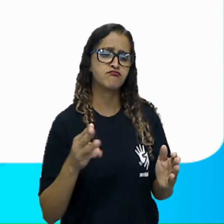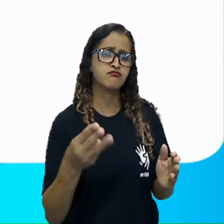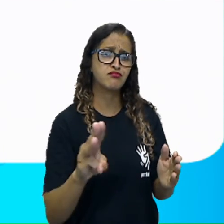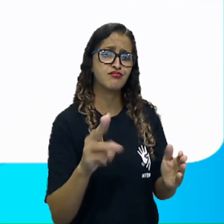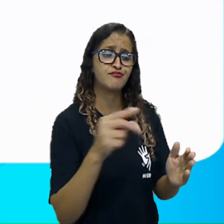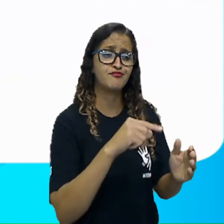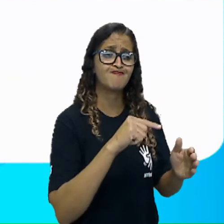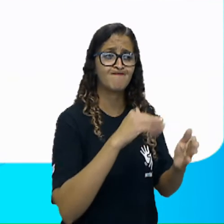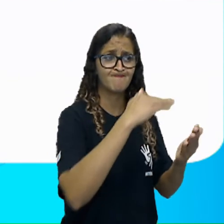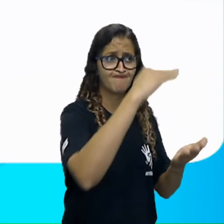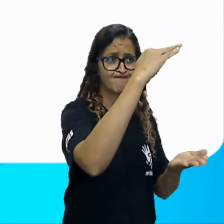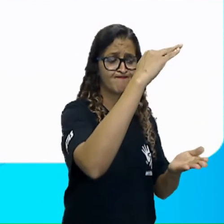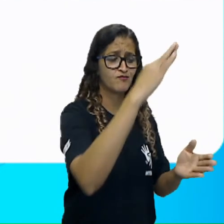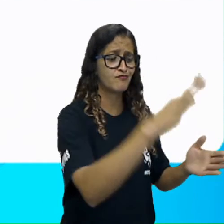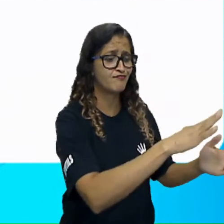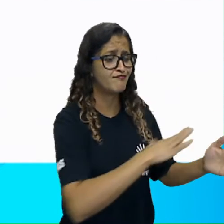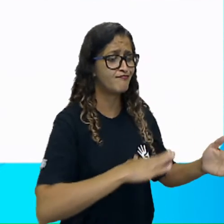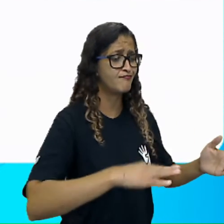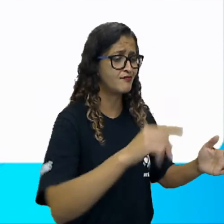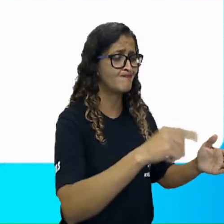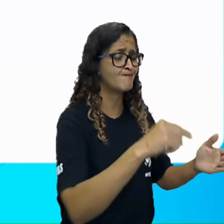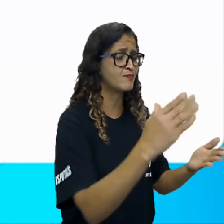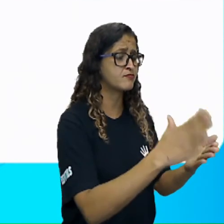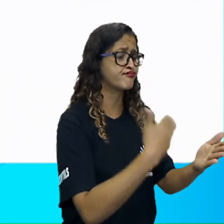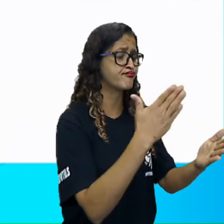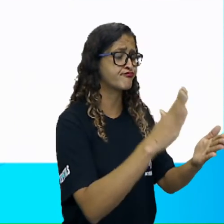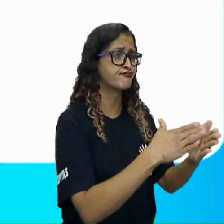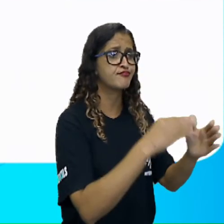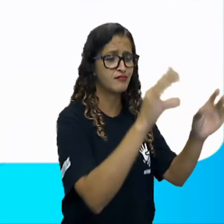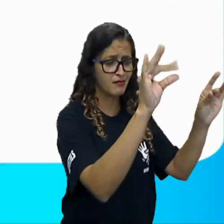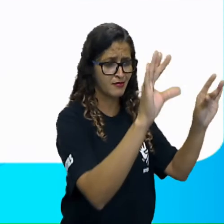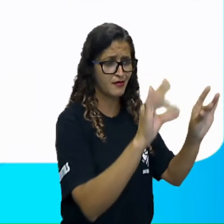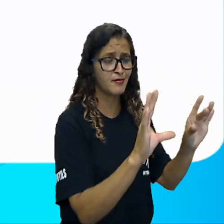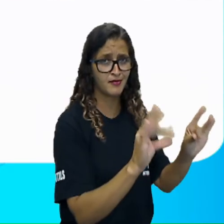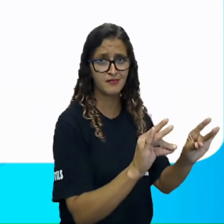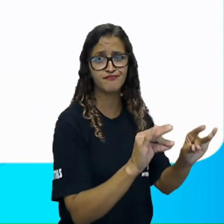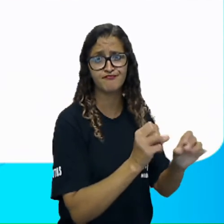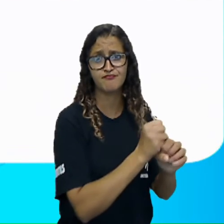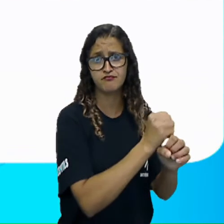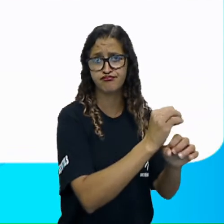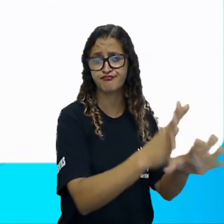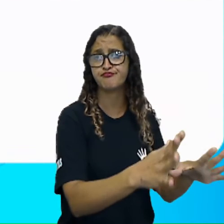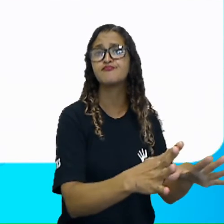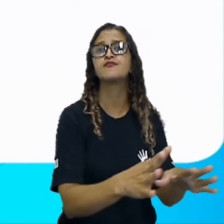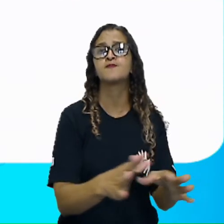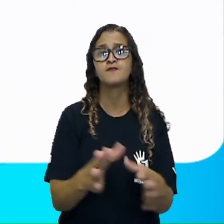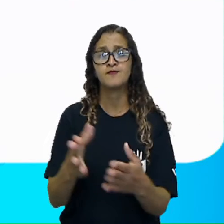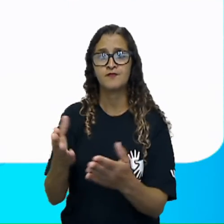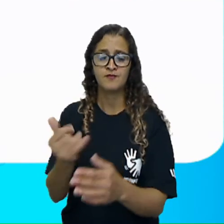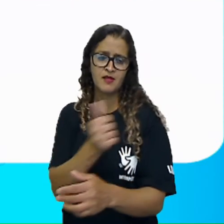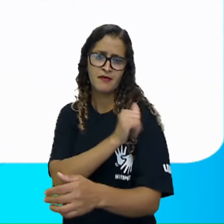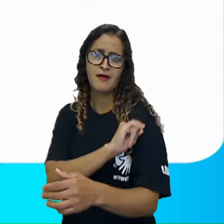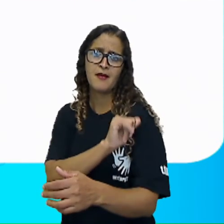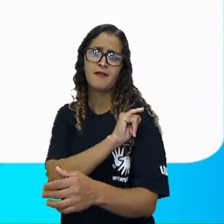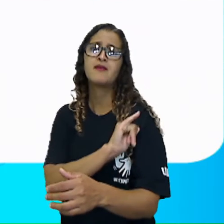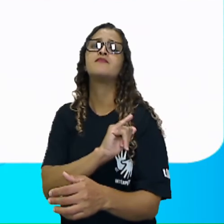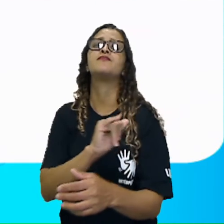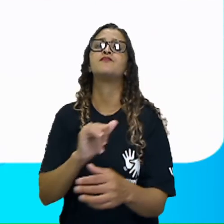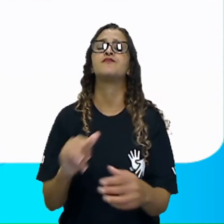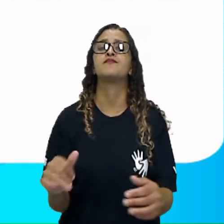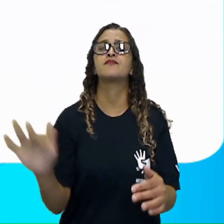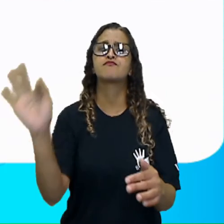sido destruídos. O museu, ligado à Universidade Federal do Rio de Janeiro, que é a